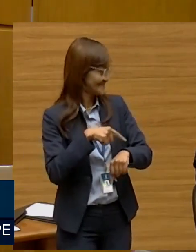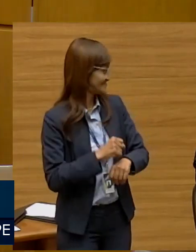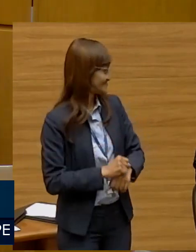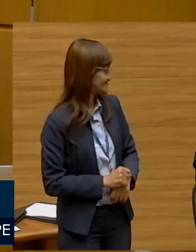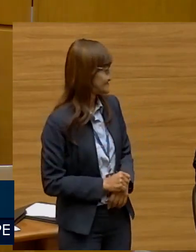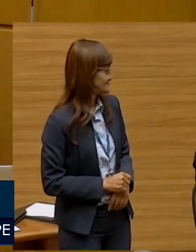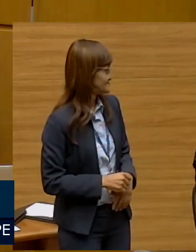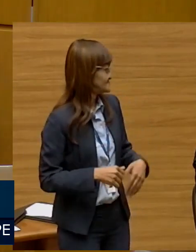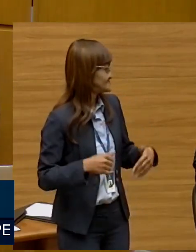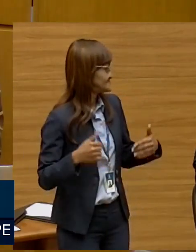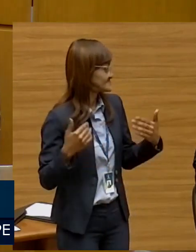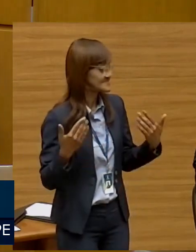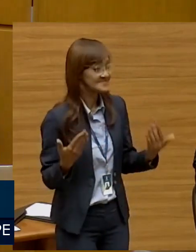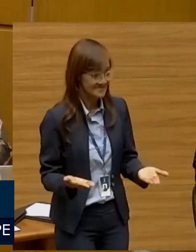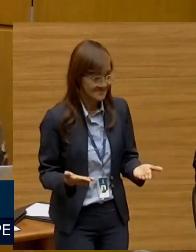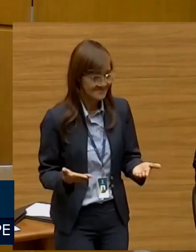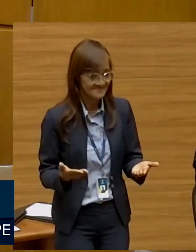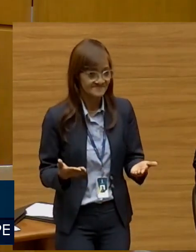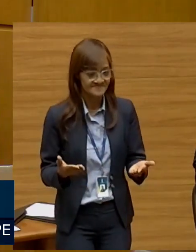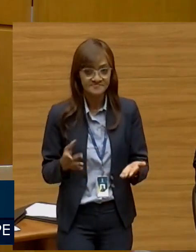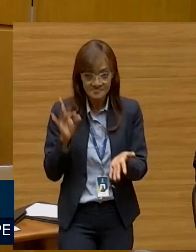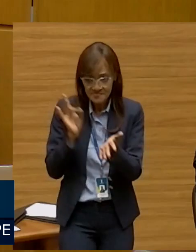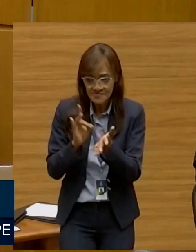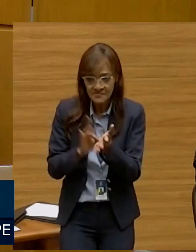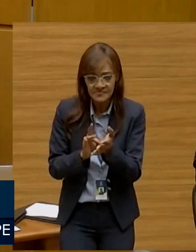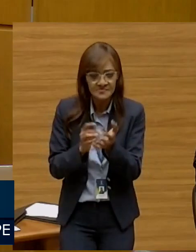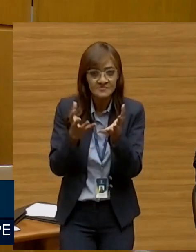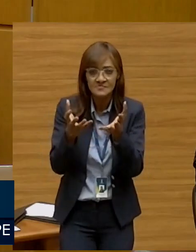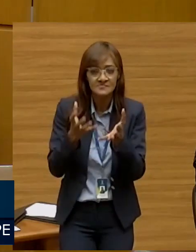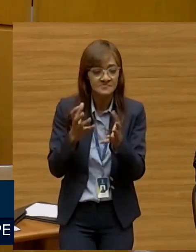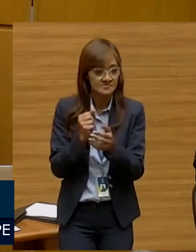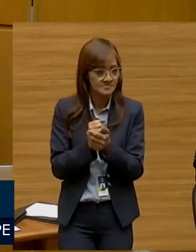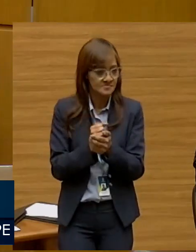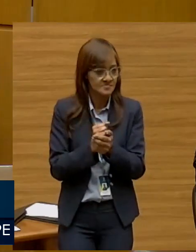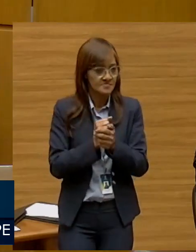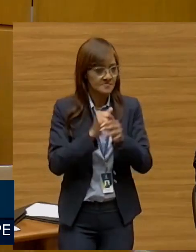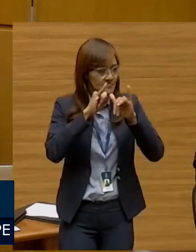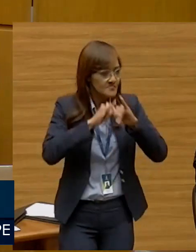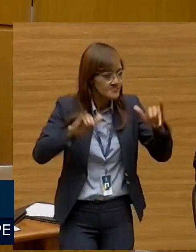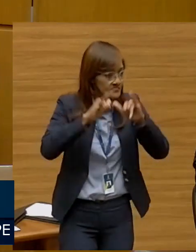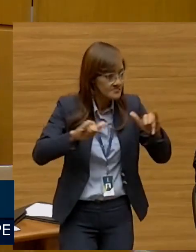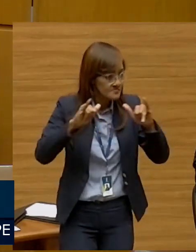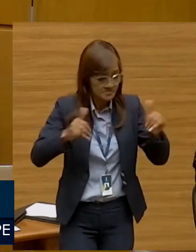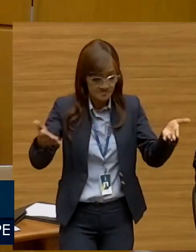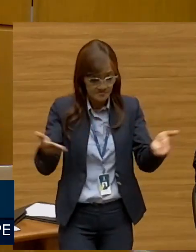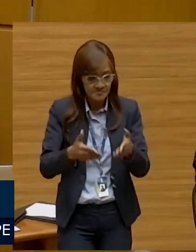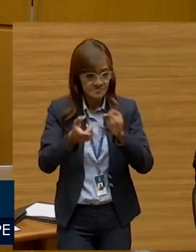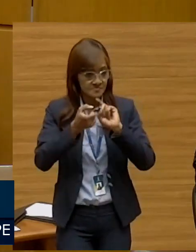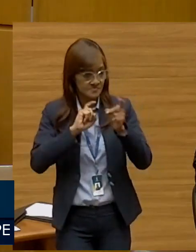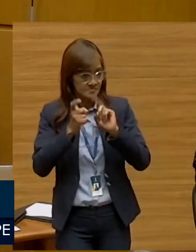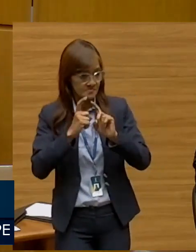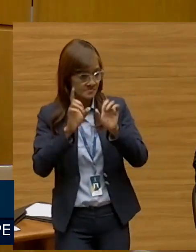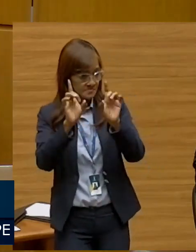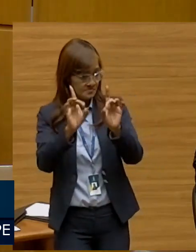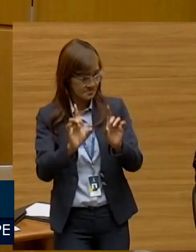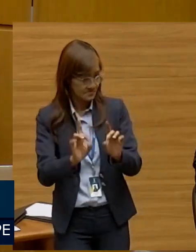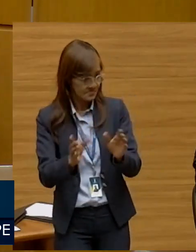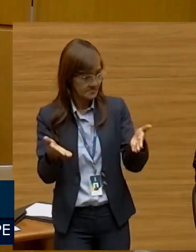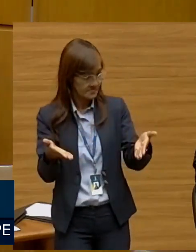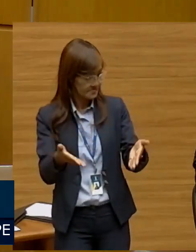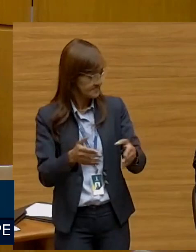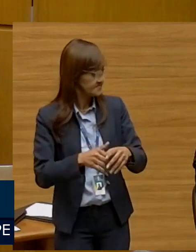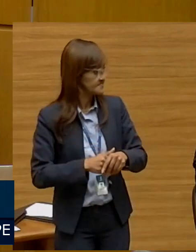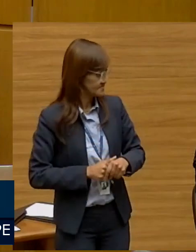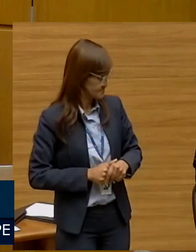Então, assim, pensando mesmo em trazer, né, o máximo de informações para essa audiência, essa solenidade